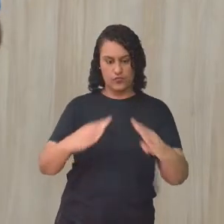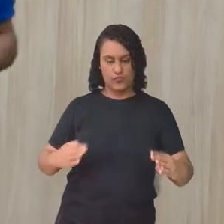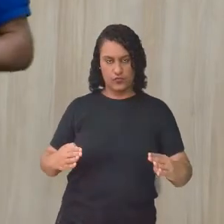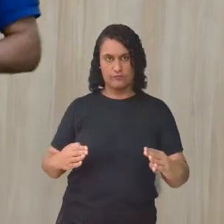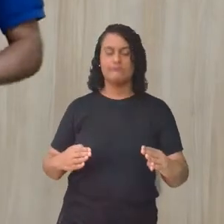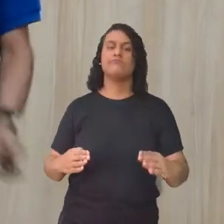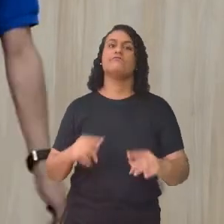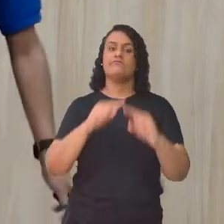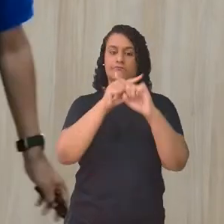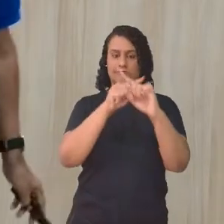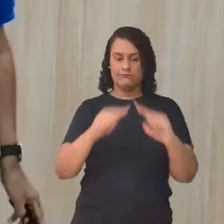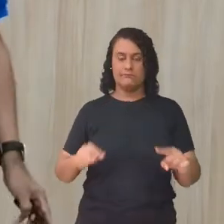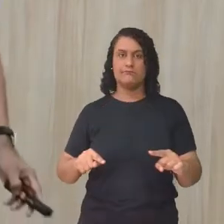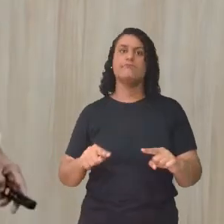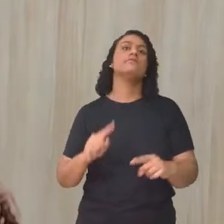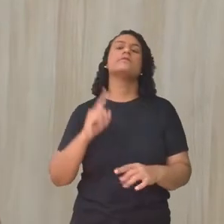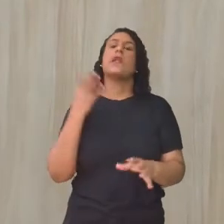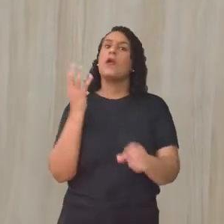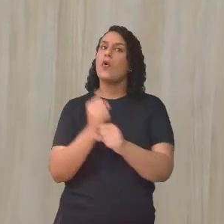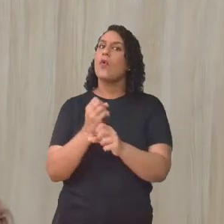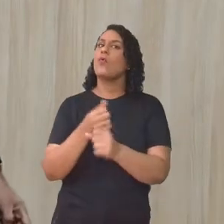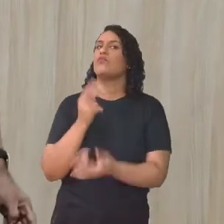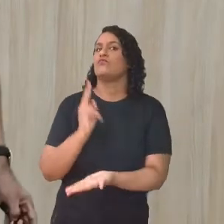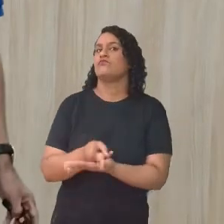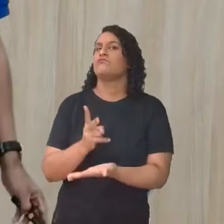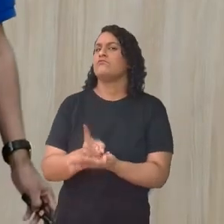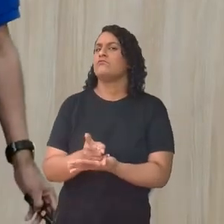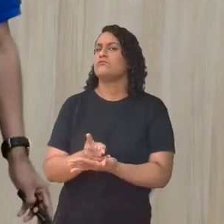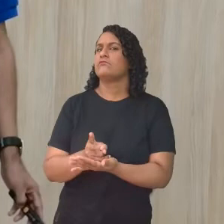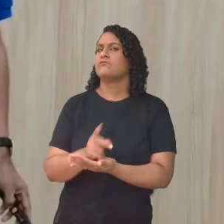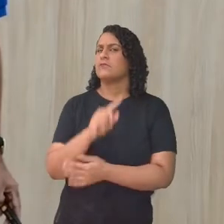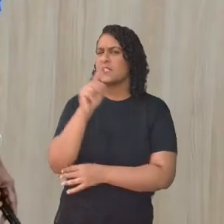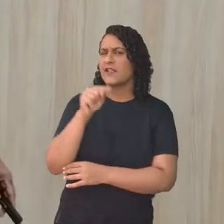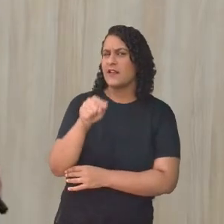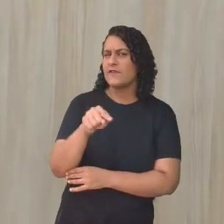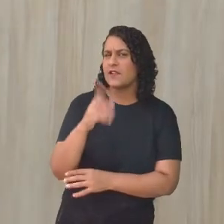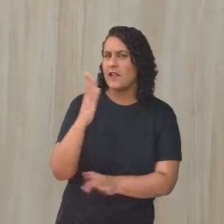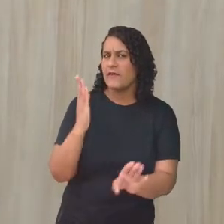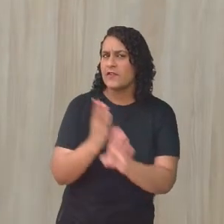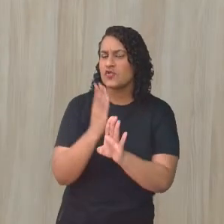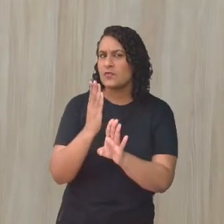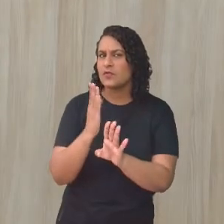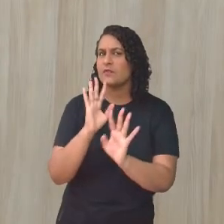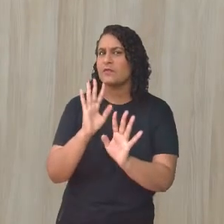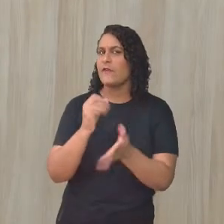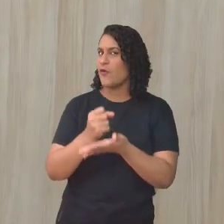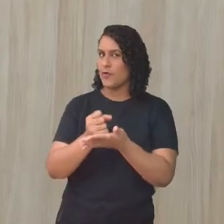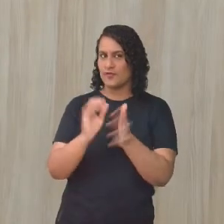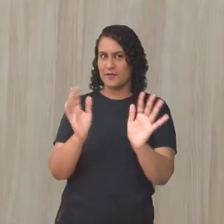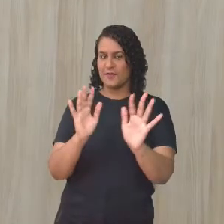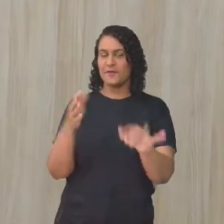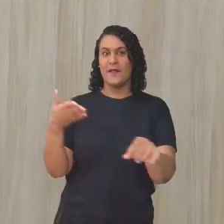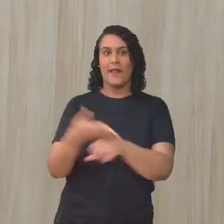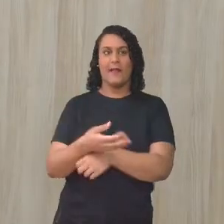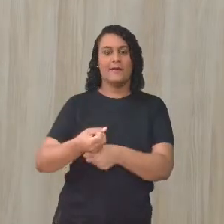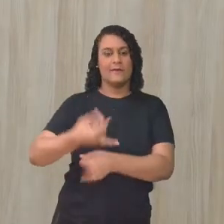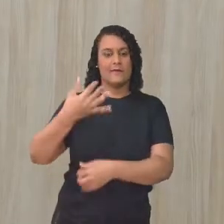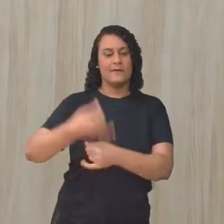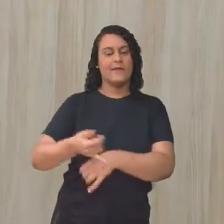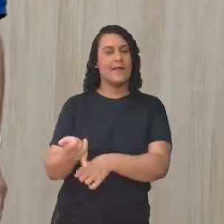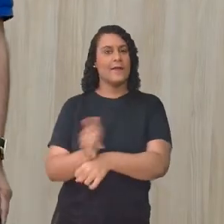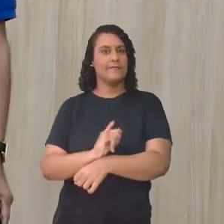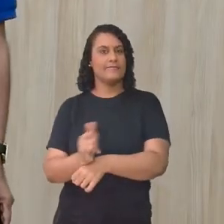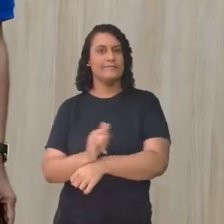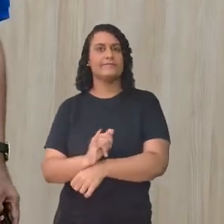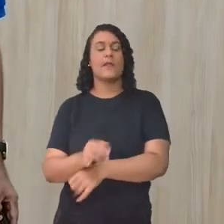e aí dá seu show. Eu quero ver se você vai descobrir. Sem minha ajuda, consegue desenvolver. Coloca nos comentários do YouTube e eu quero saber se você